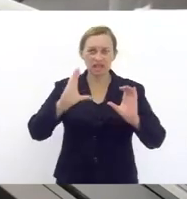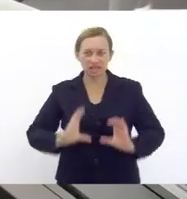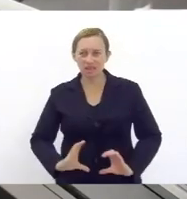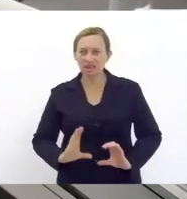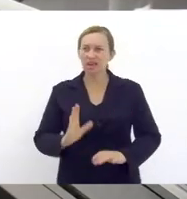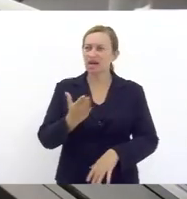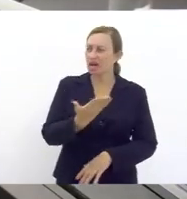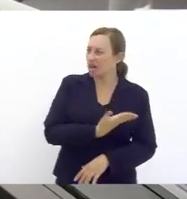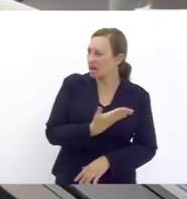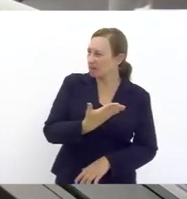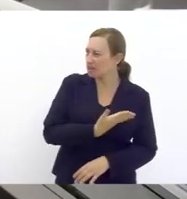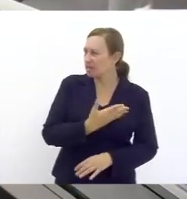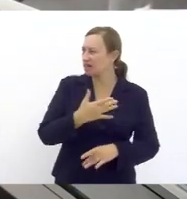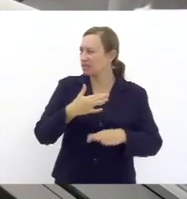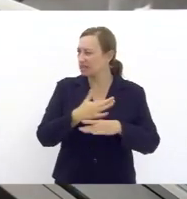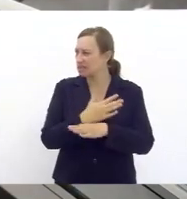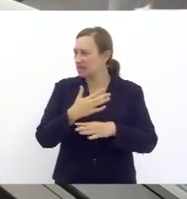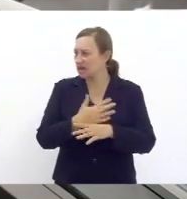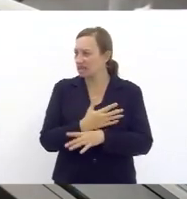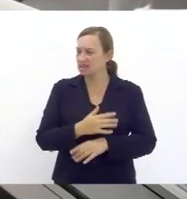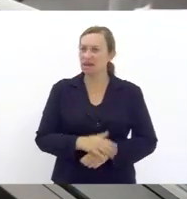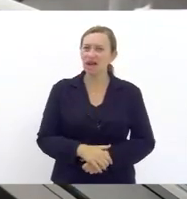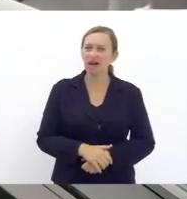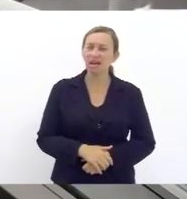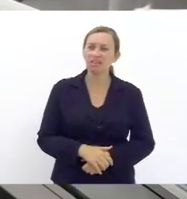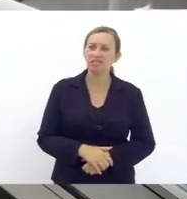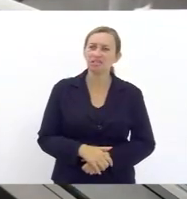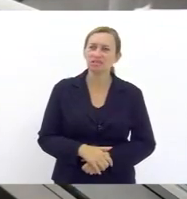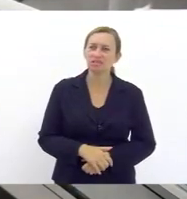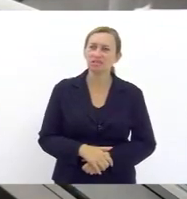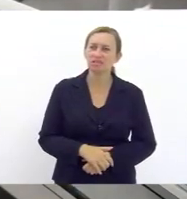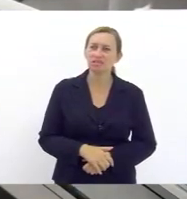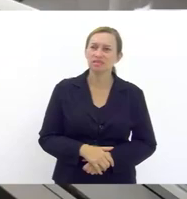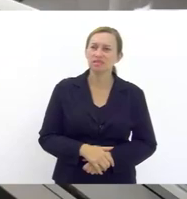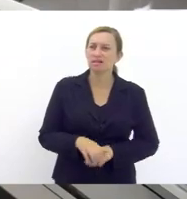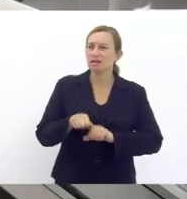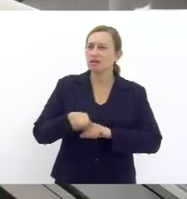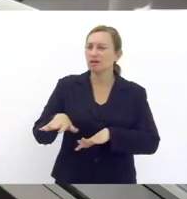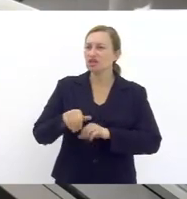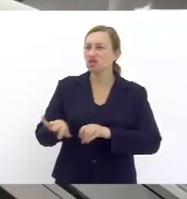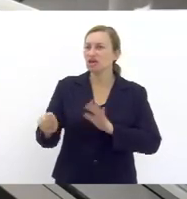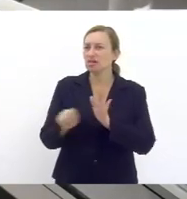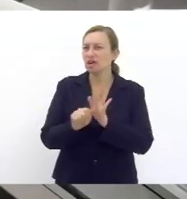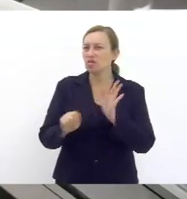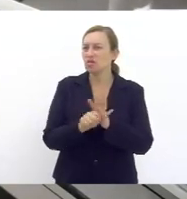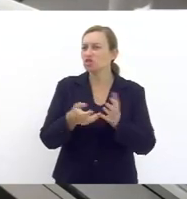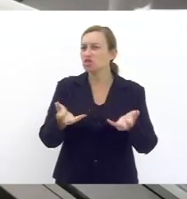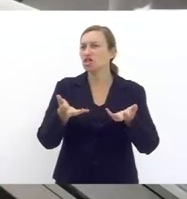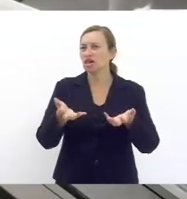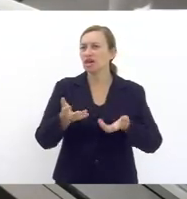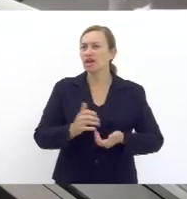e acho que a gente tem que começar a falar por aí nós da Machado da maconha a gente está tentando ser